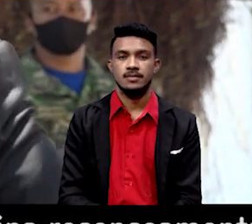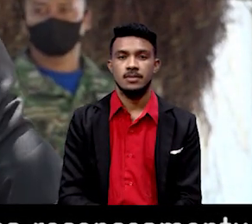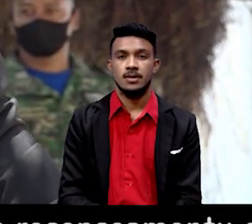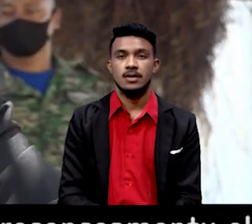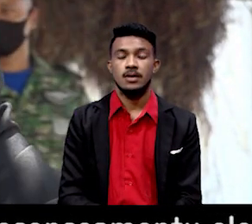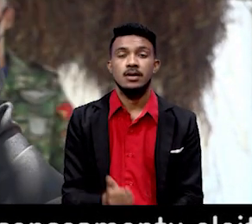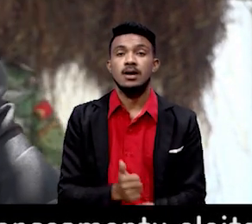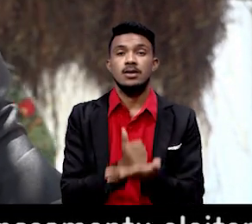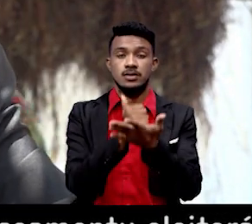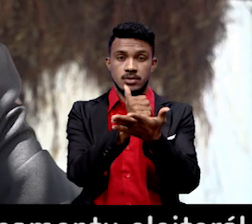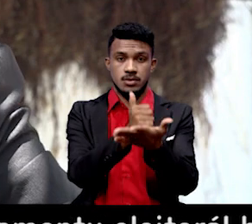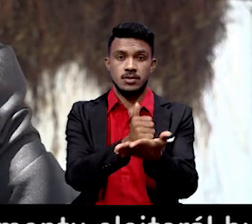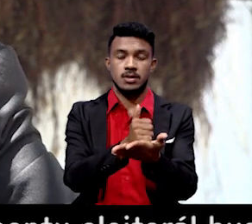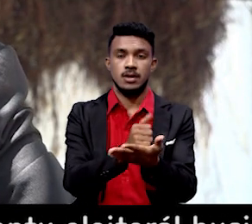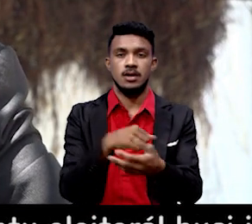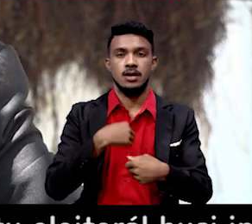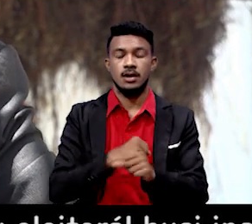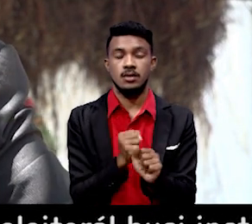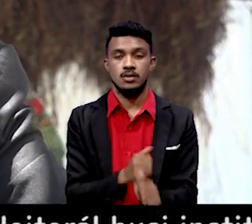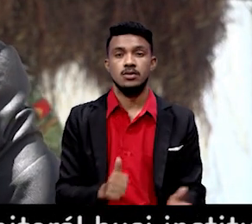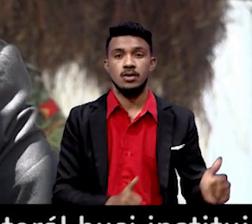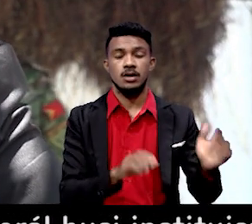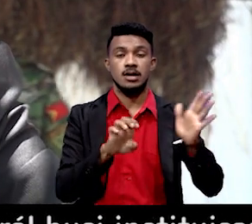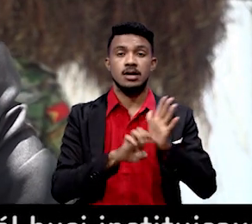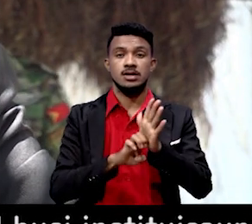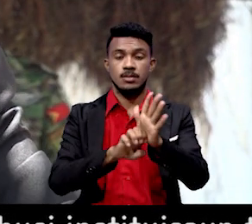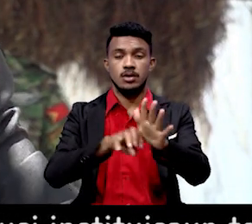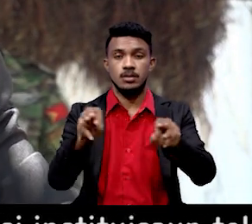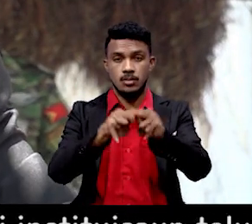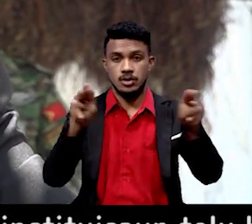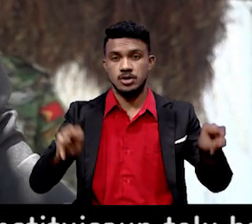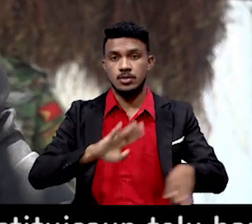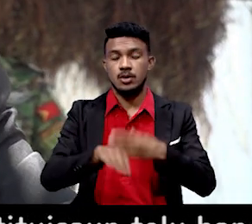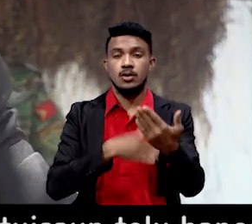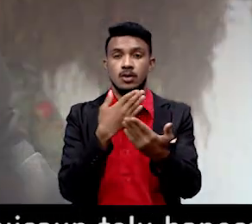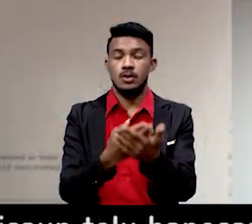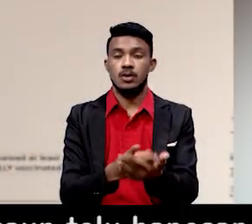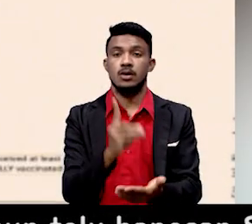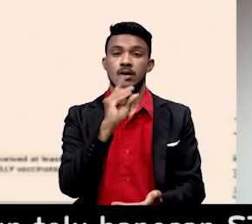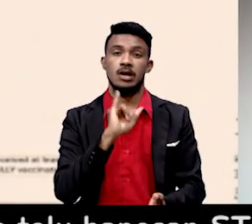contribuy. Por exemplo, ita iha munisipyo sa toto, Dili maka avansar lo.